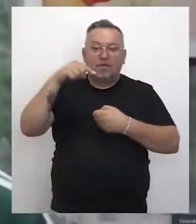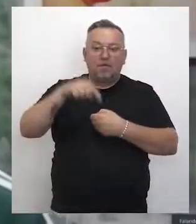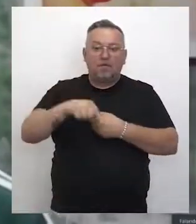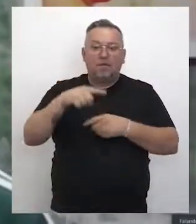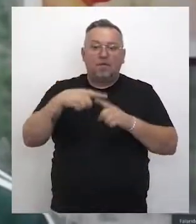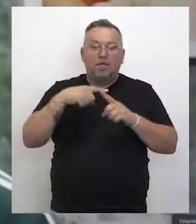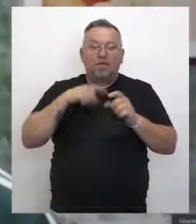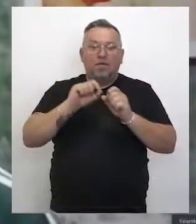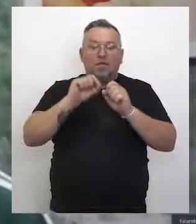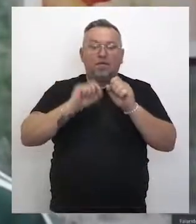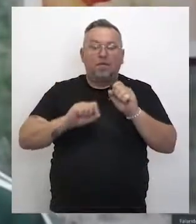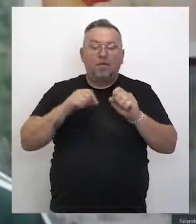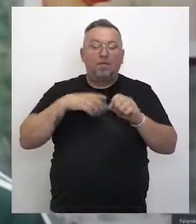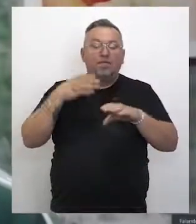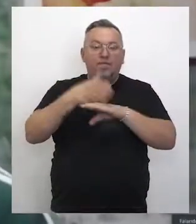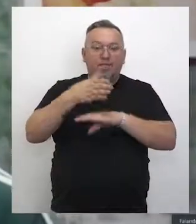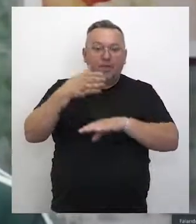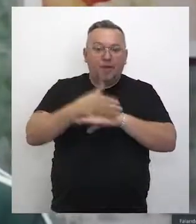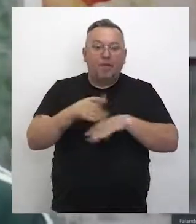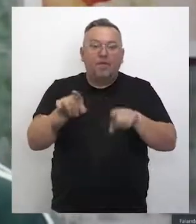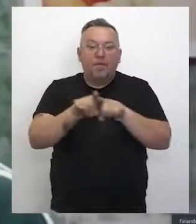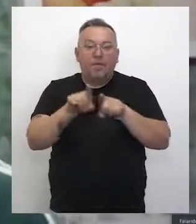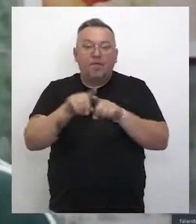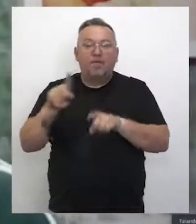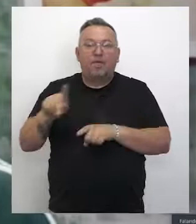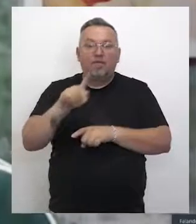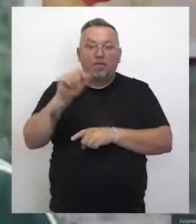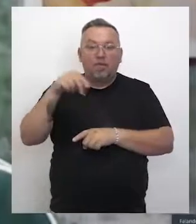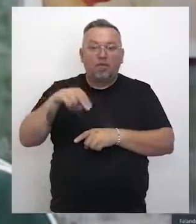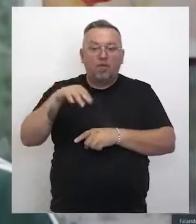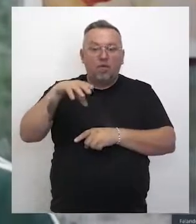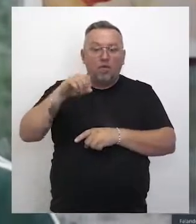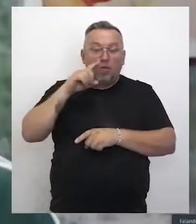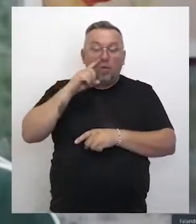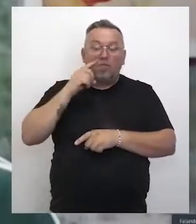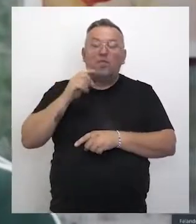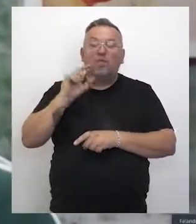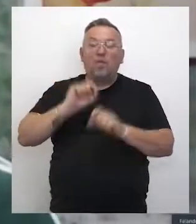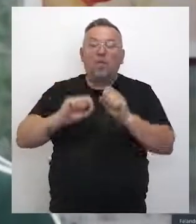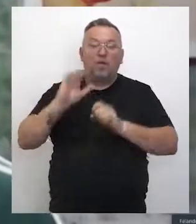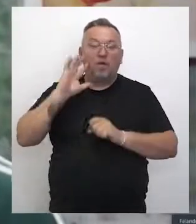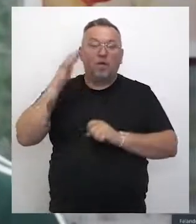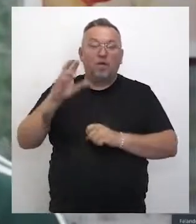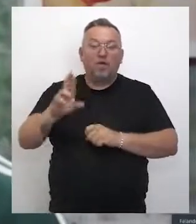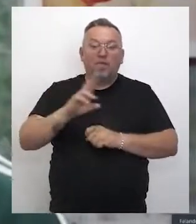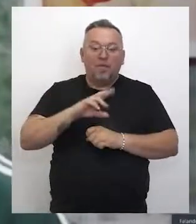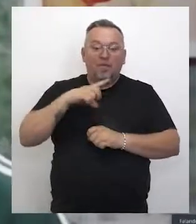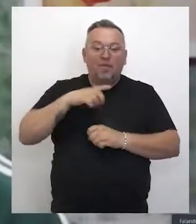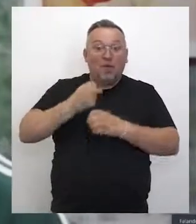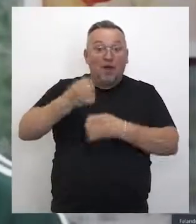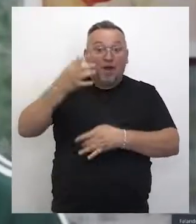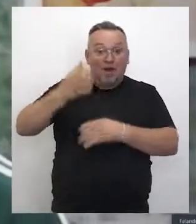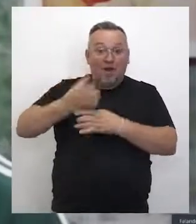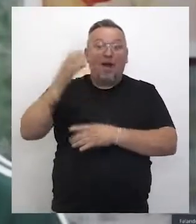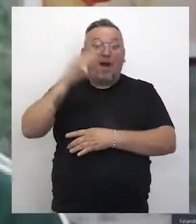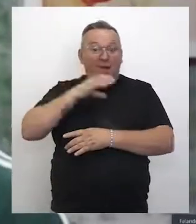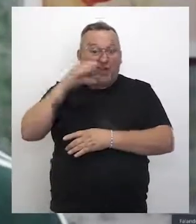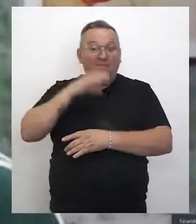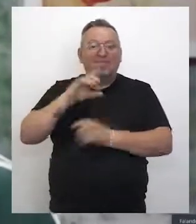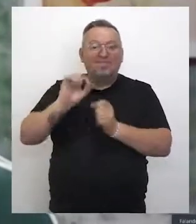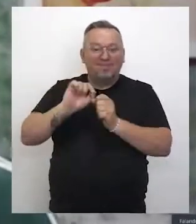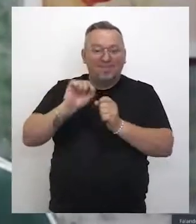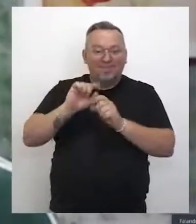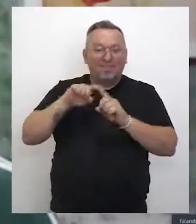Voltamos para a interação. Professor Antônio Russo, as respostas estão subindo rapidamente.